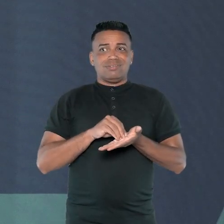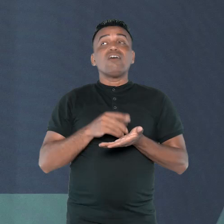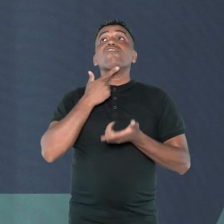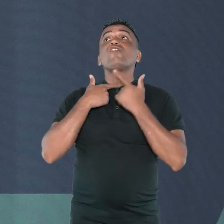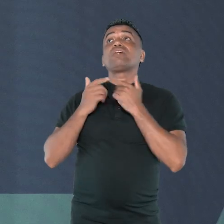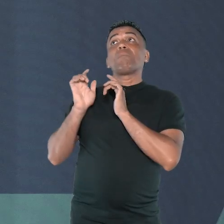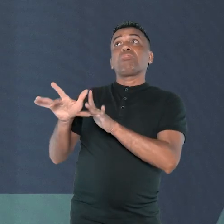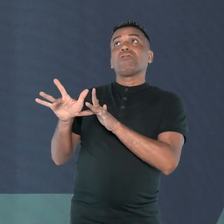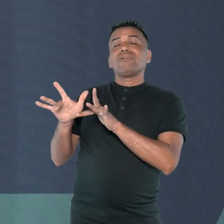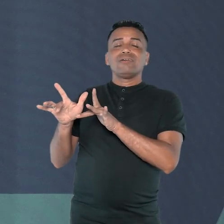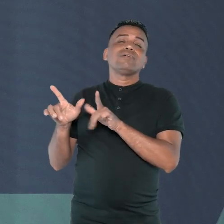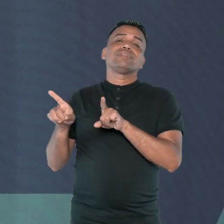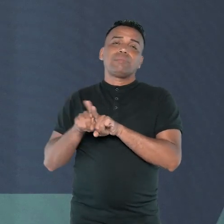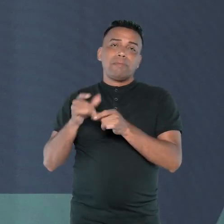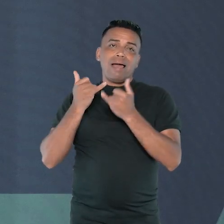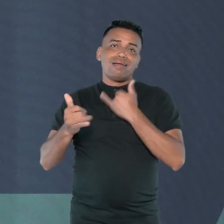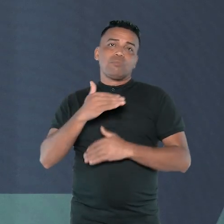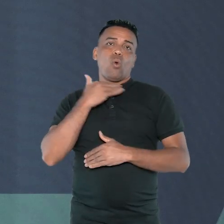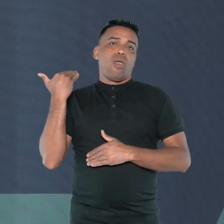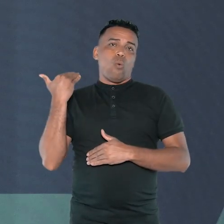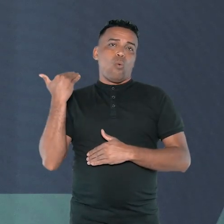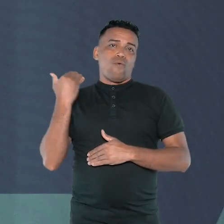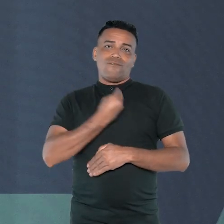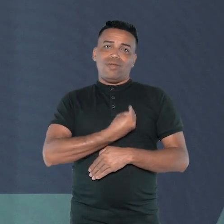é também estar morto em vida.